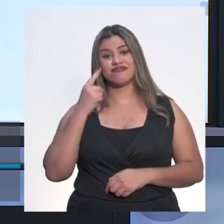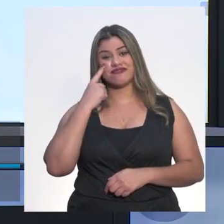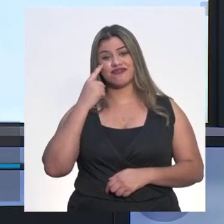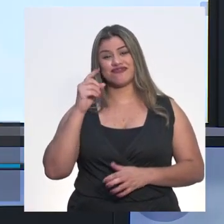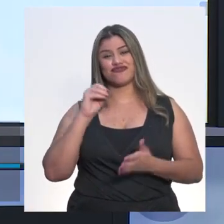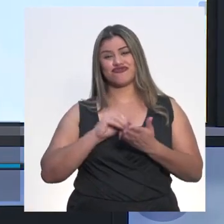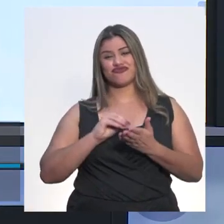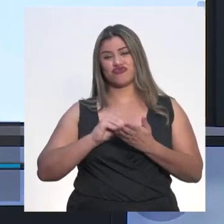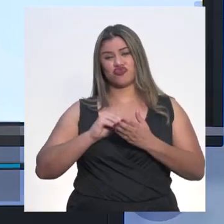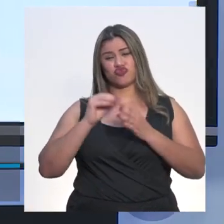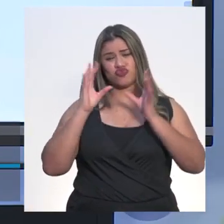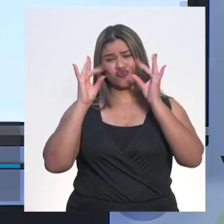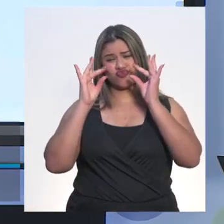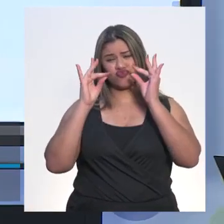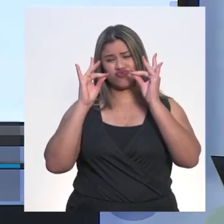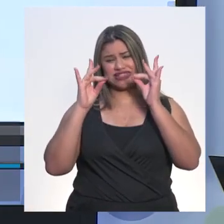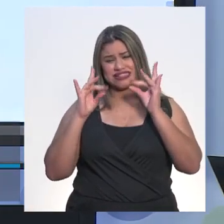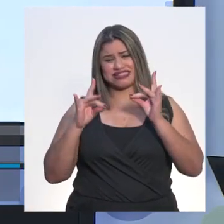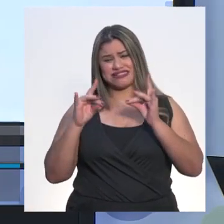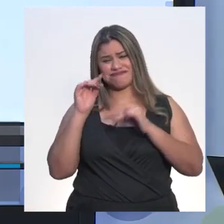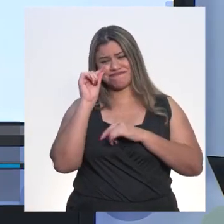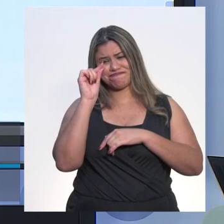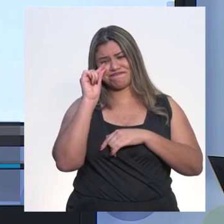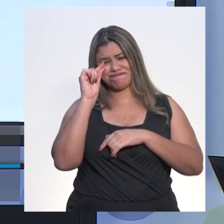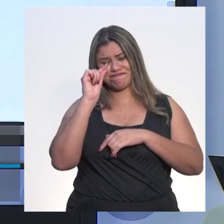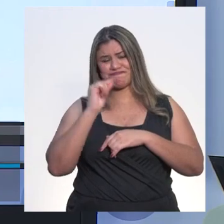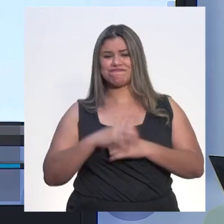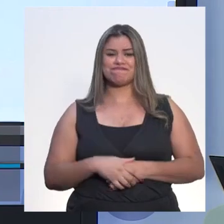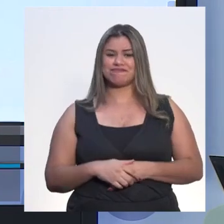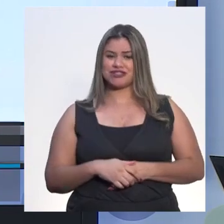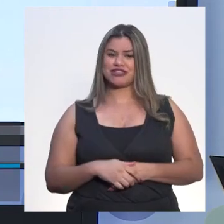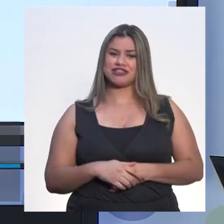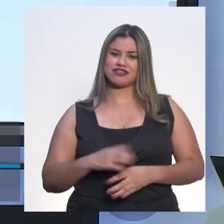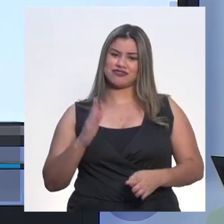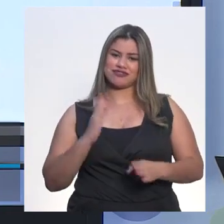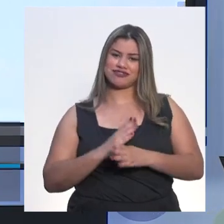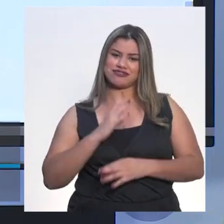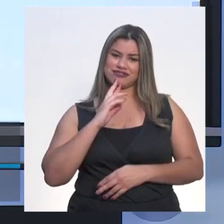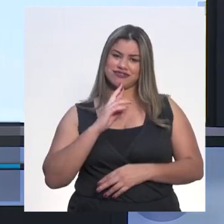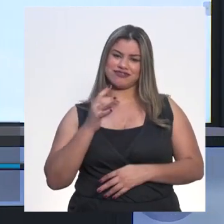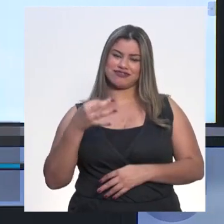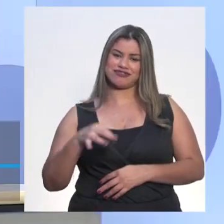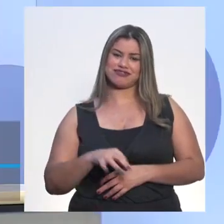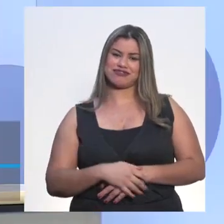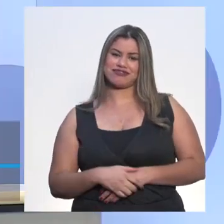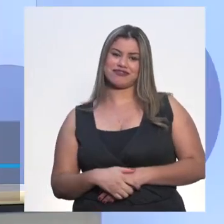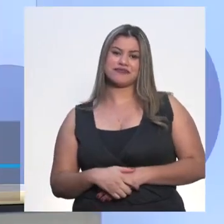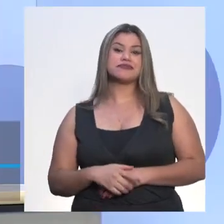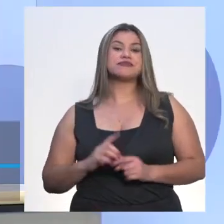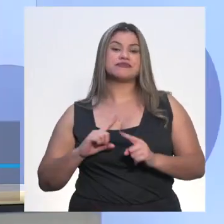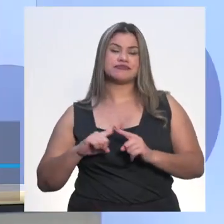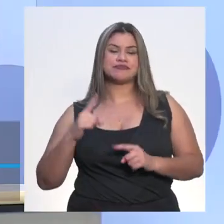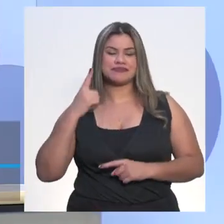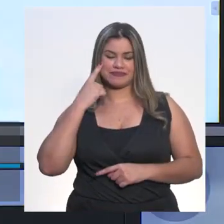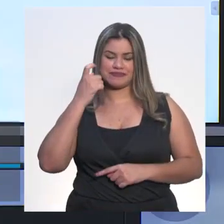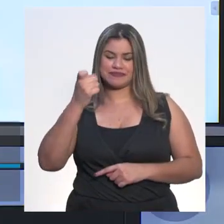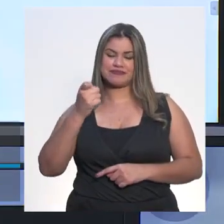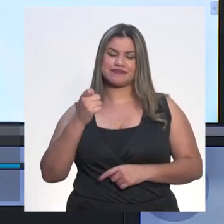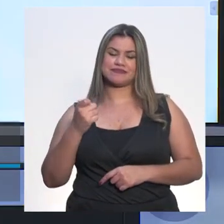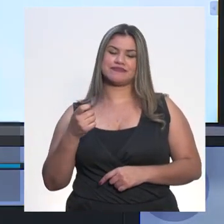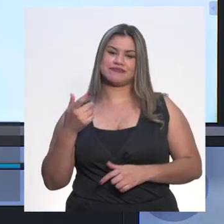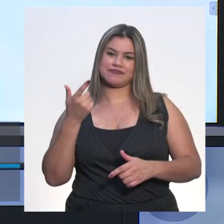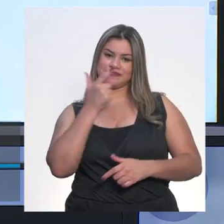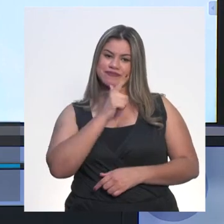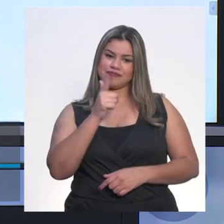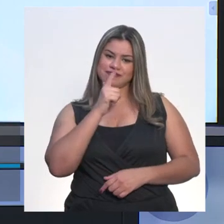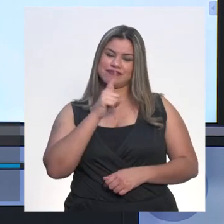uma coisinha pequenininha para você achar a resposta correta, né, Jonas? Mas é a ideia, né? A Foi no ideia tá contexto. certa.